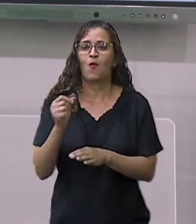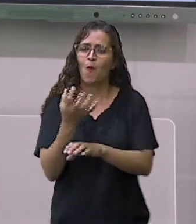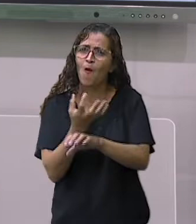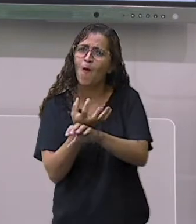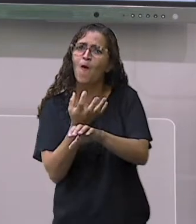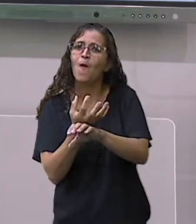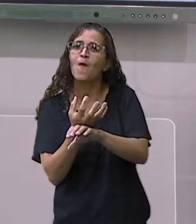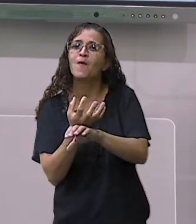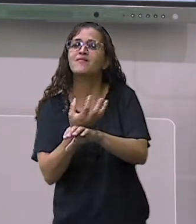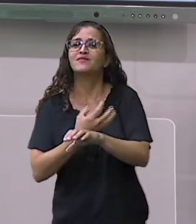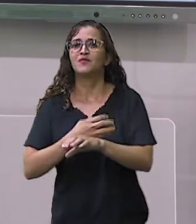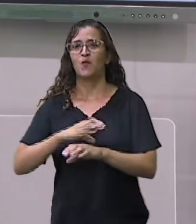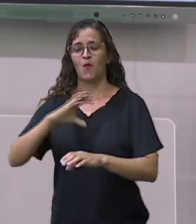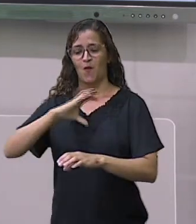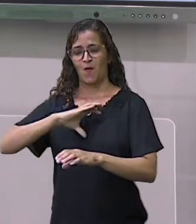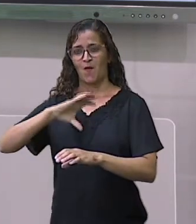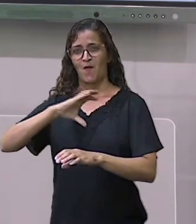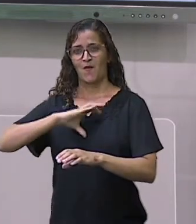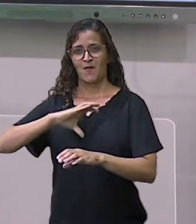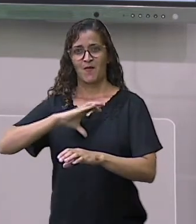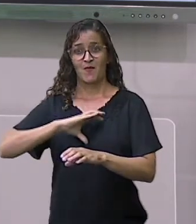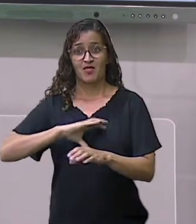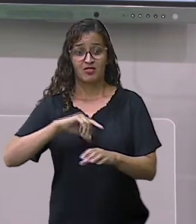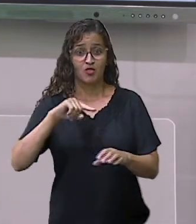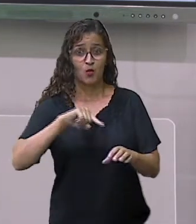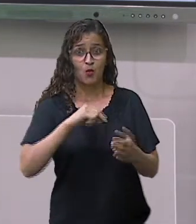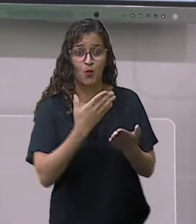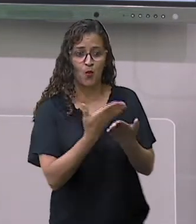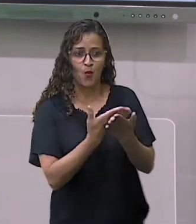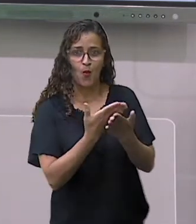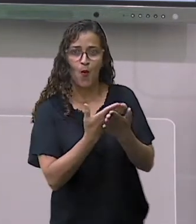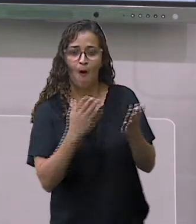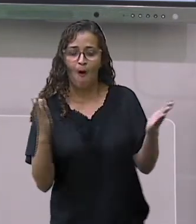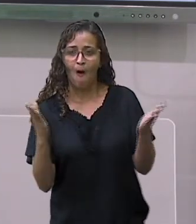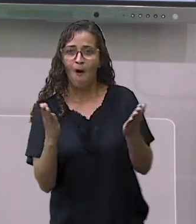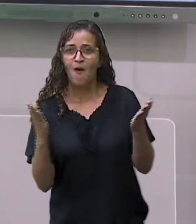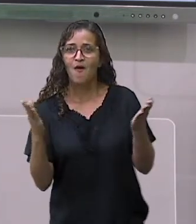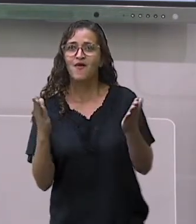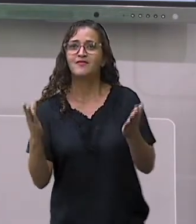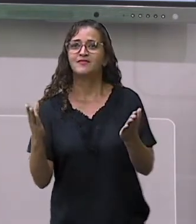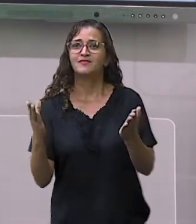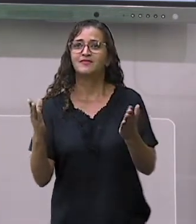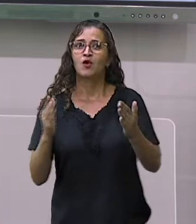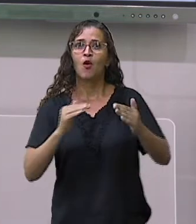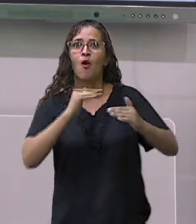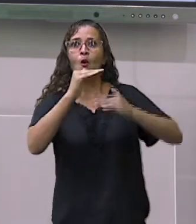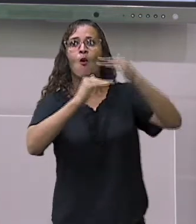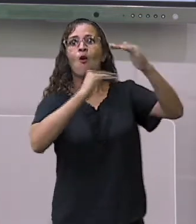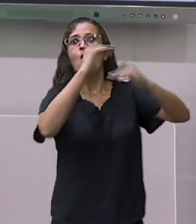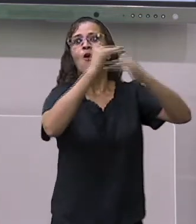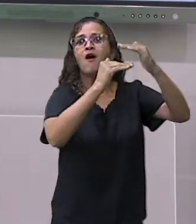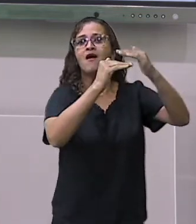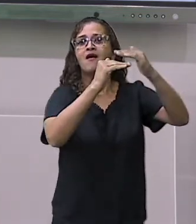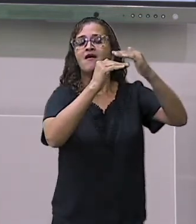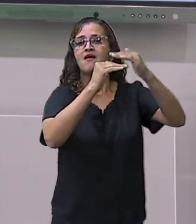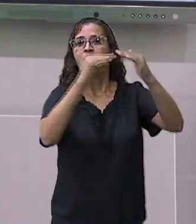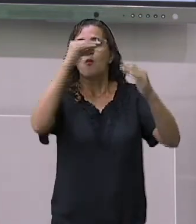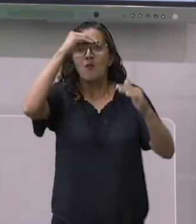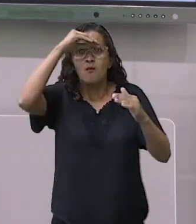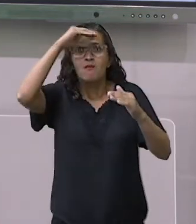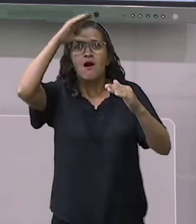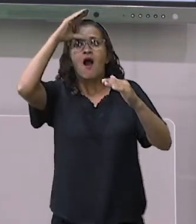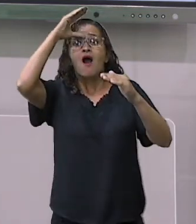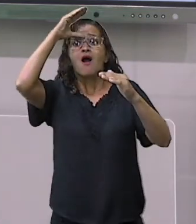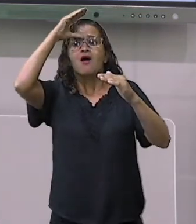língua portuguesa. No nosso estudo de hoje, nós vamos avançar o nosso conhecimento